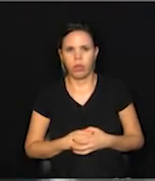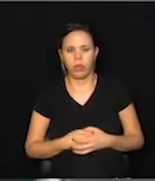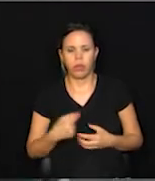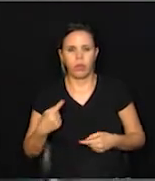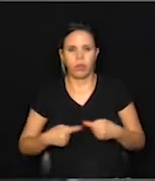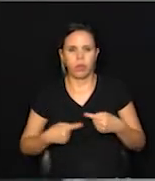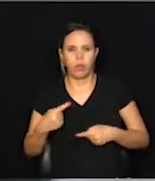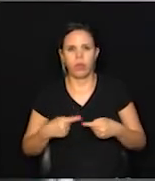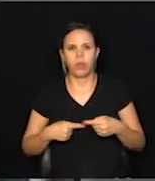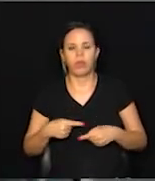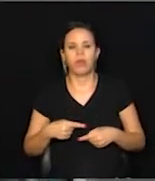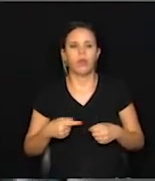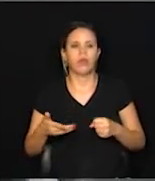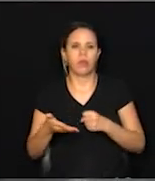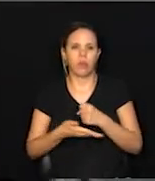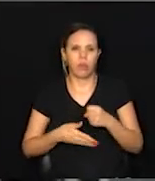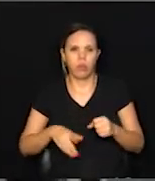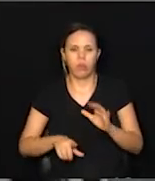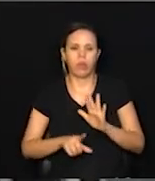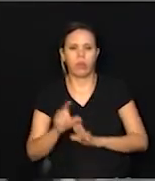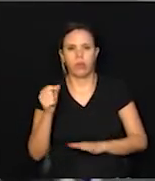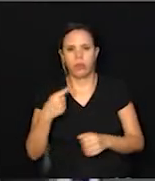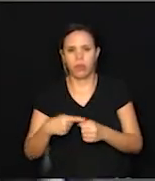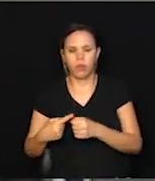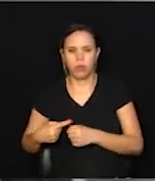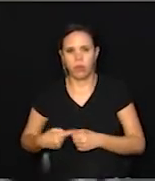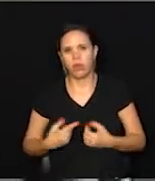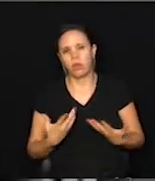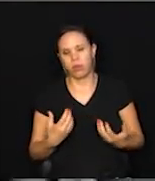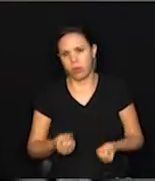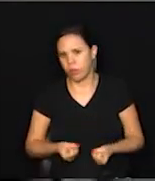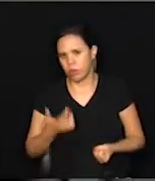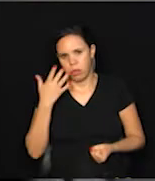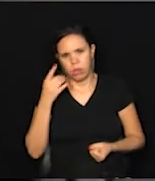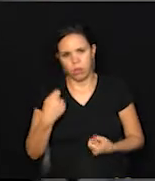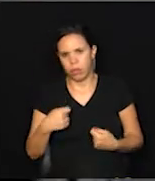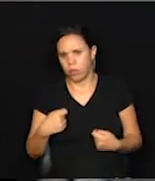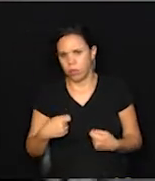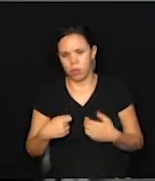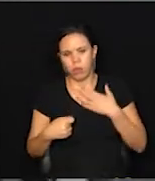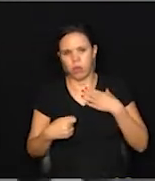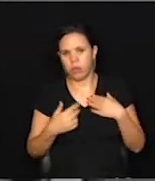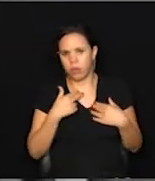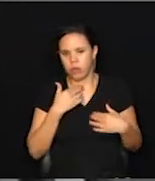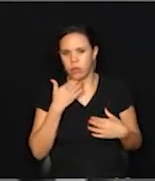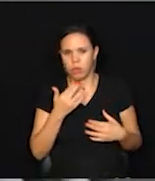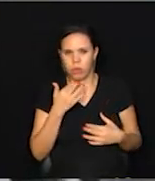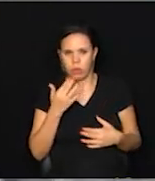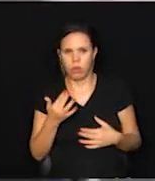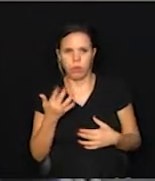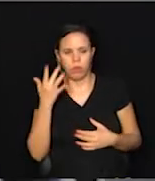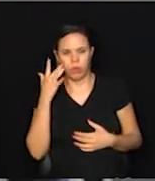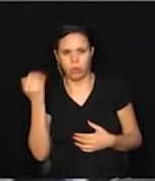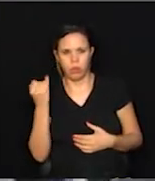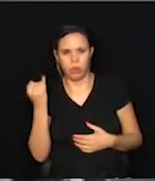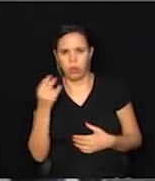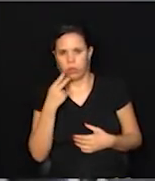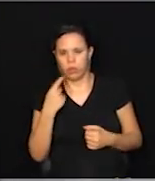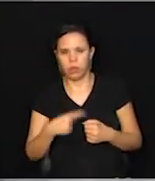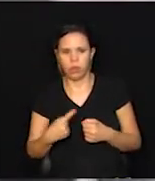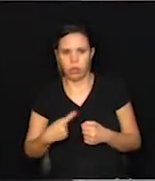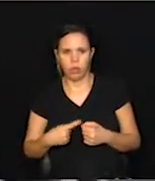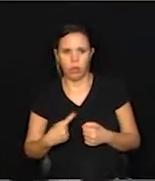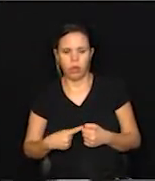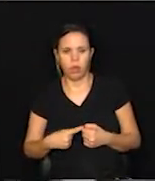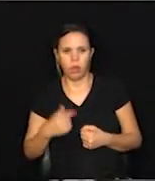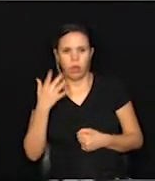renda básica, vários municípios têm adotado, não acho que não vai ser suficiente também, eu acho importante o município adotar,